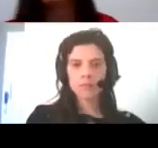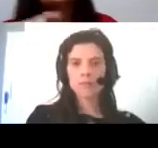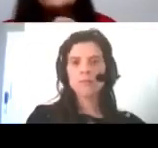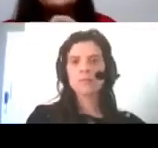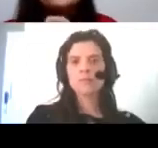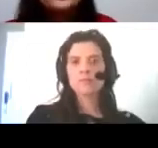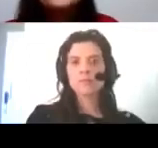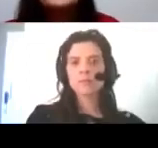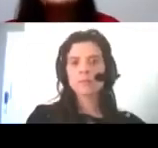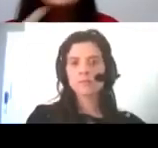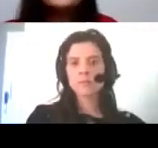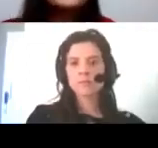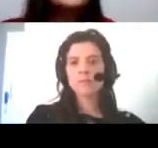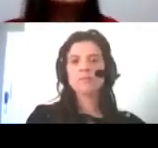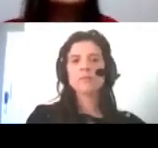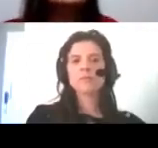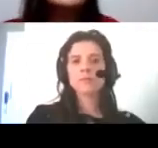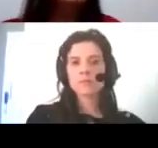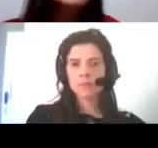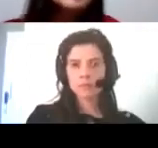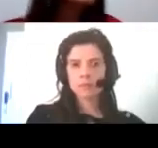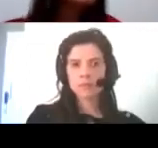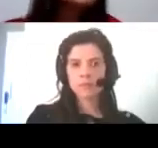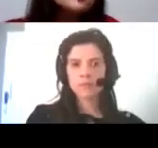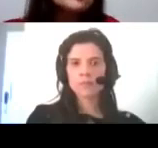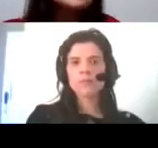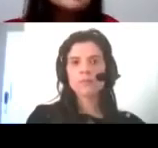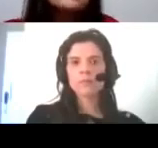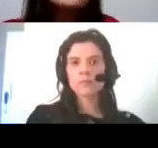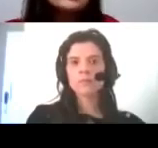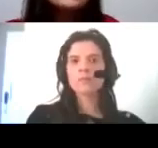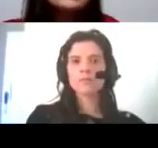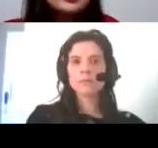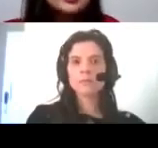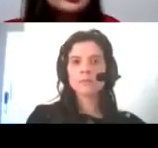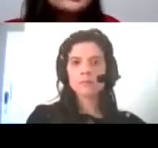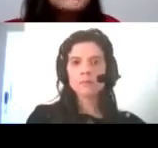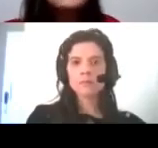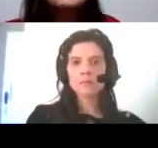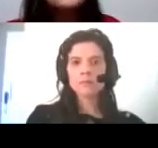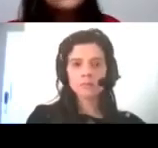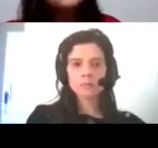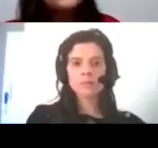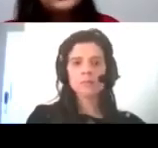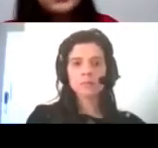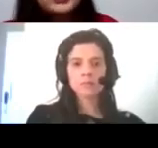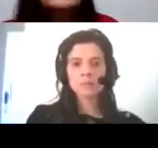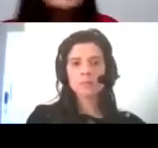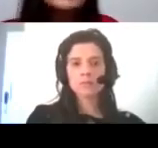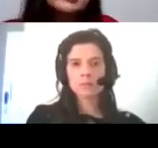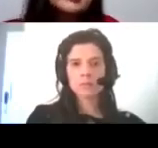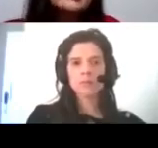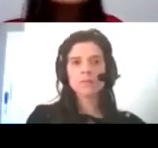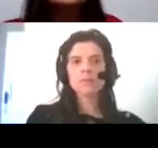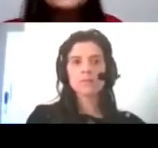na internet, vai abrir um formulário e eu posso perguntar a respeito da informação que eu gostaria de saber. Ou por e-mail,